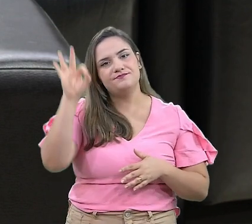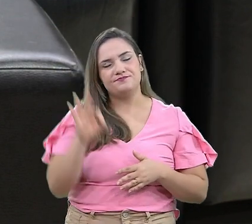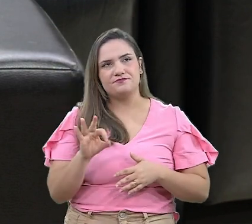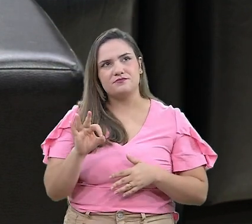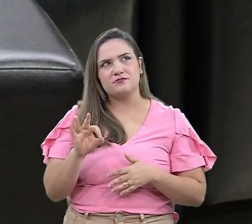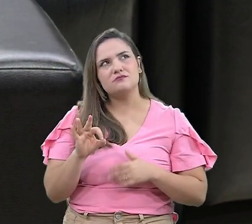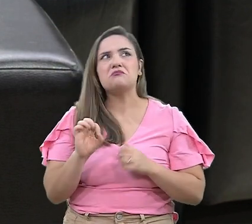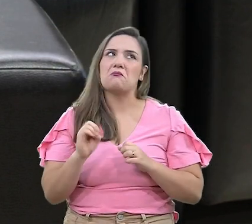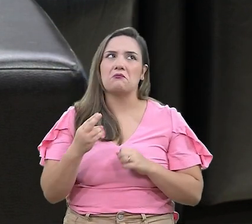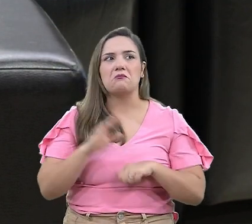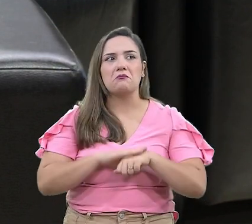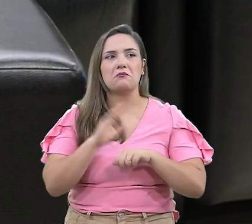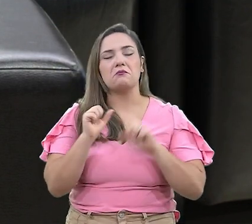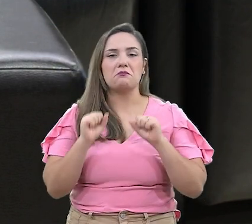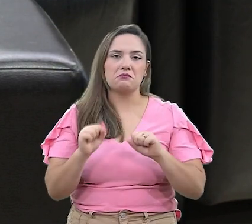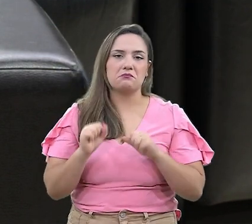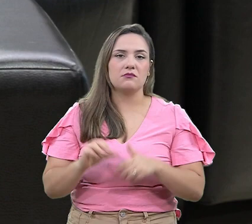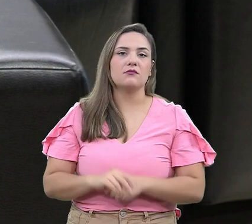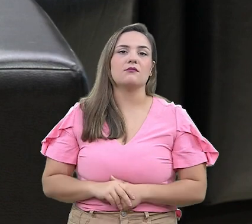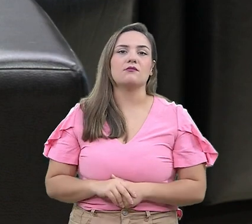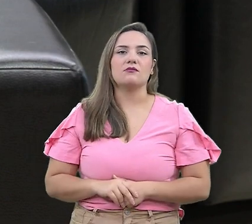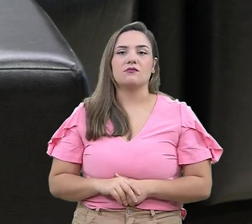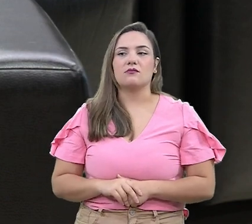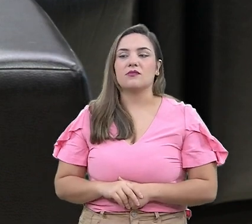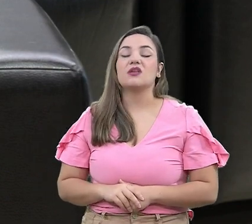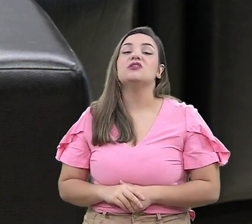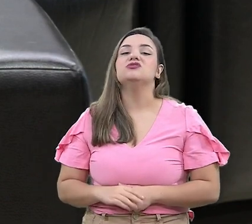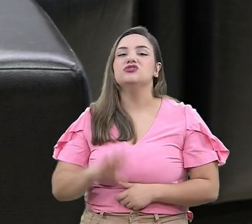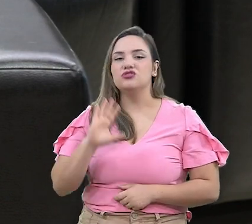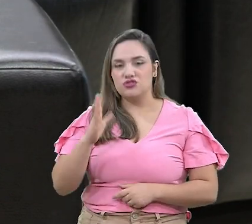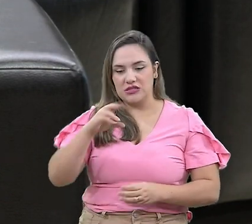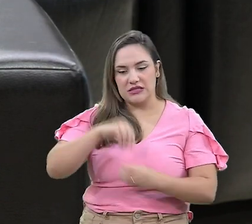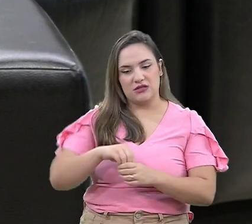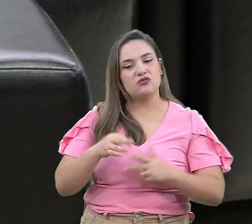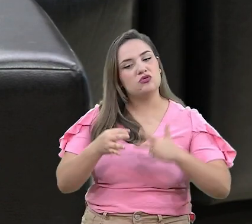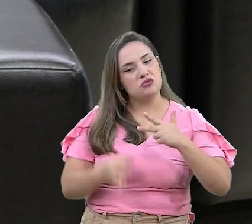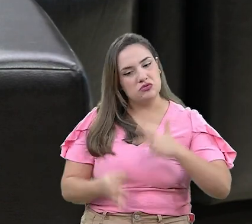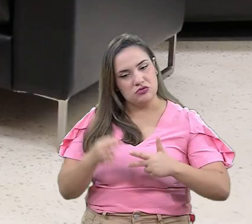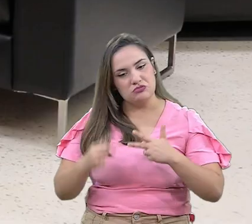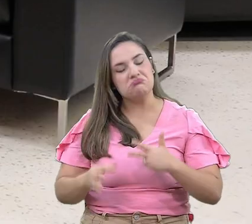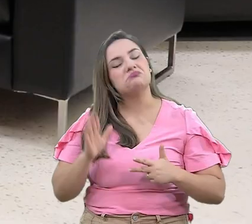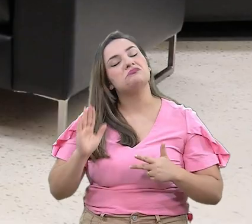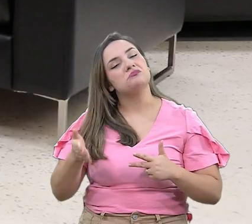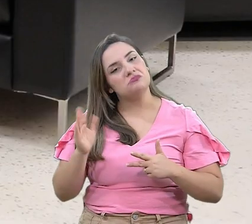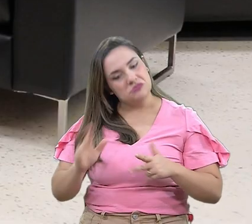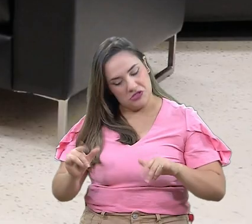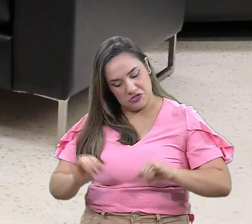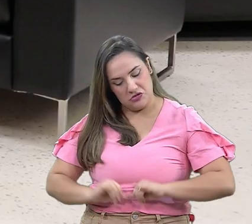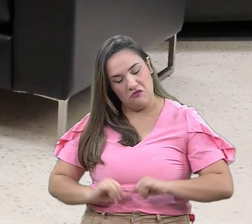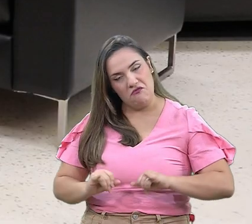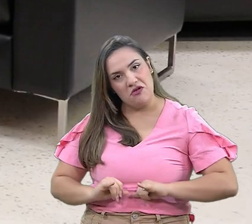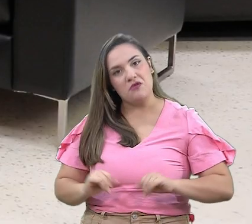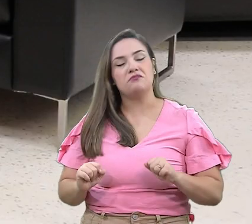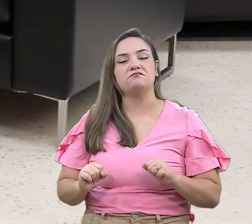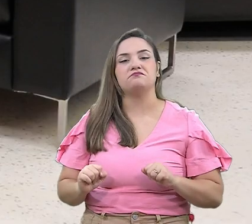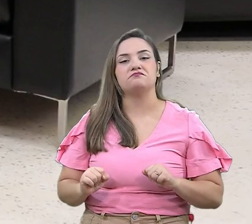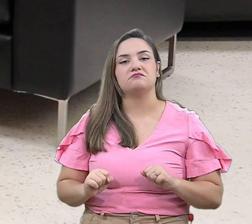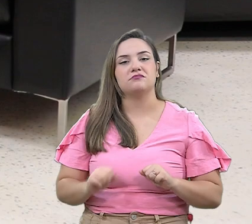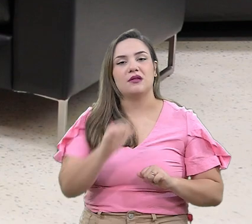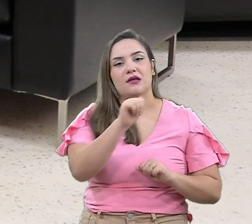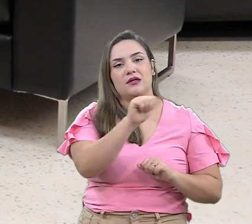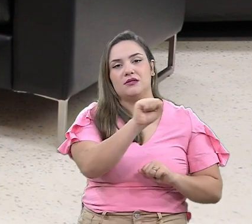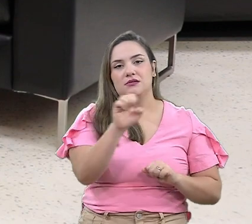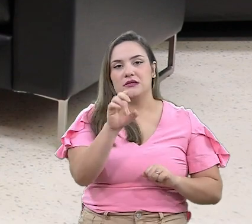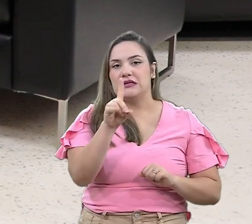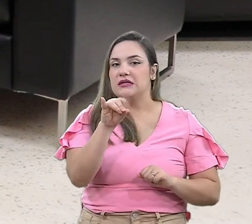56%, se não, um pouquinho mais, já foram, dentro do Poder Judiciário, já foram alvos de algum tipo de